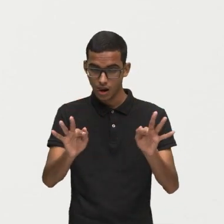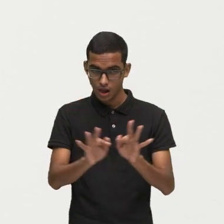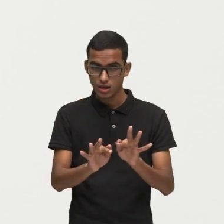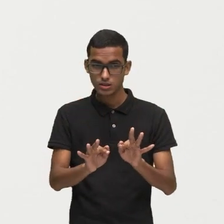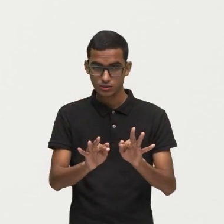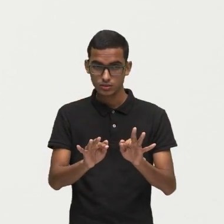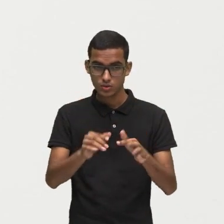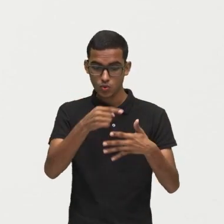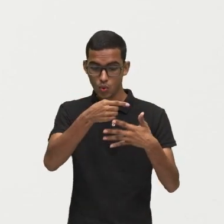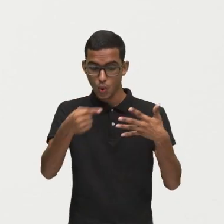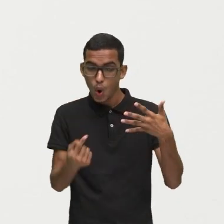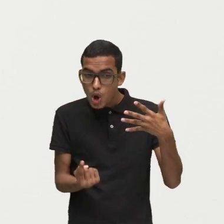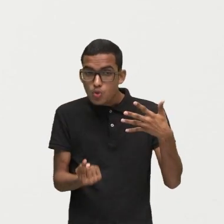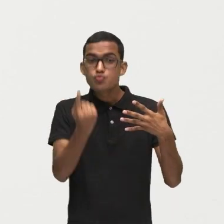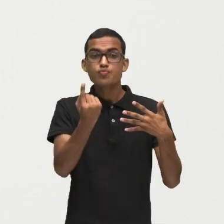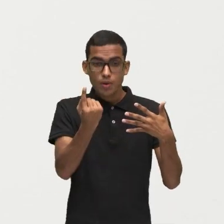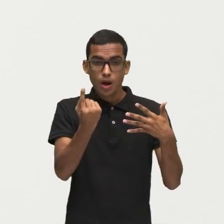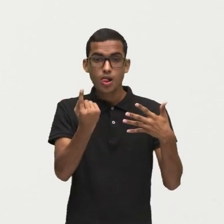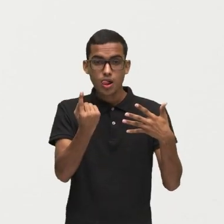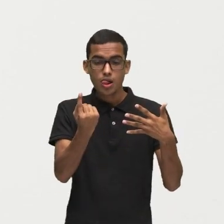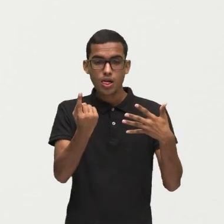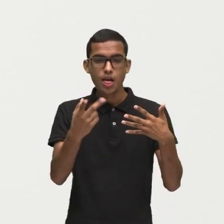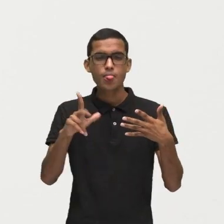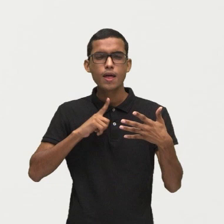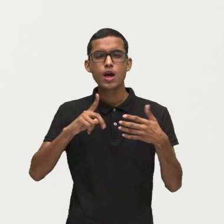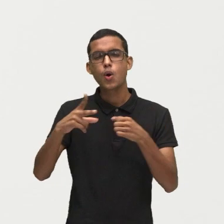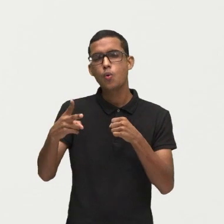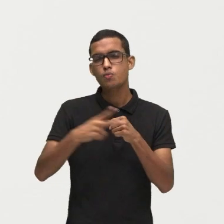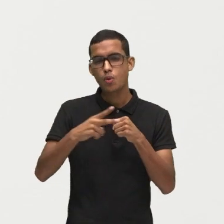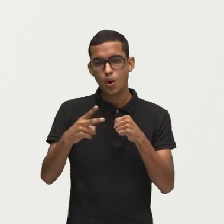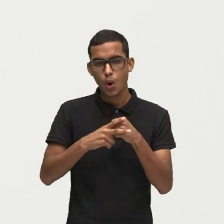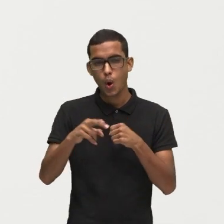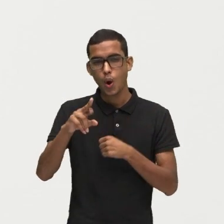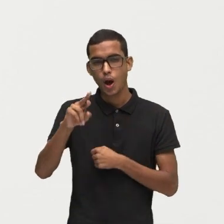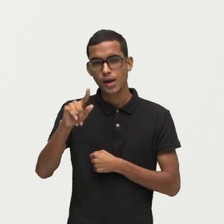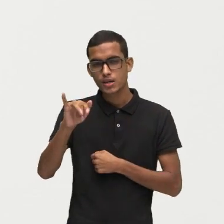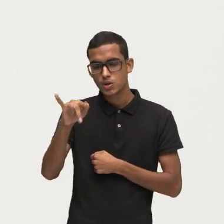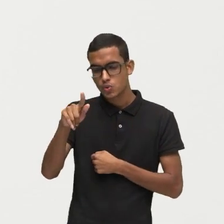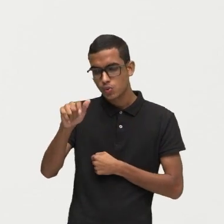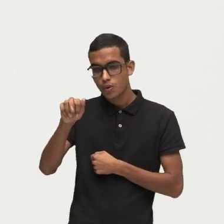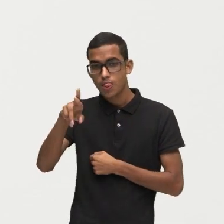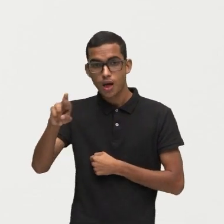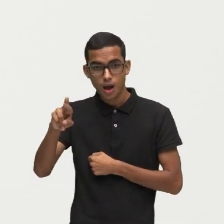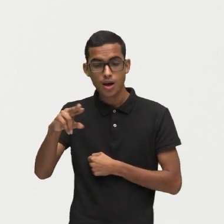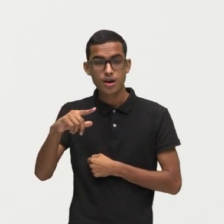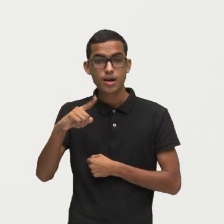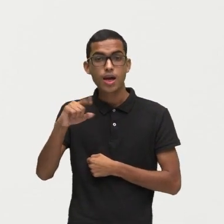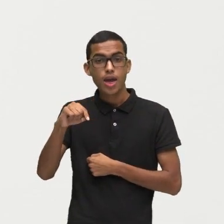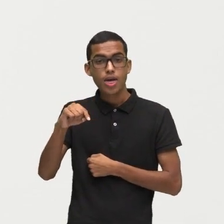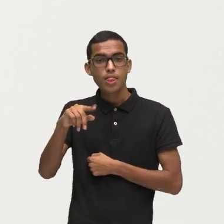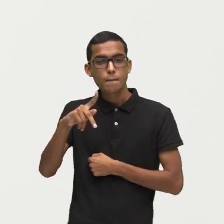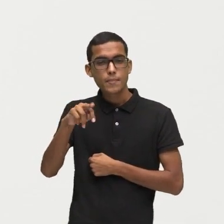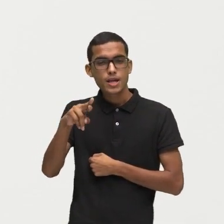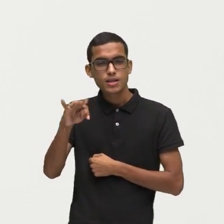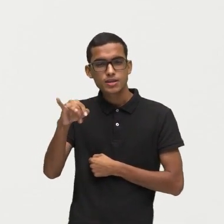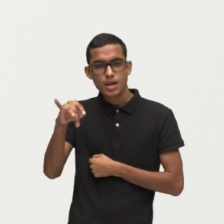uma delas, há um verbo, apresenta um verbo regular no pretérito